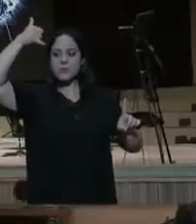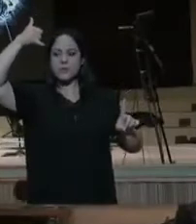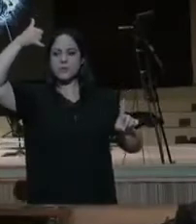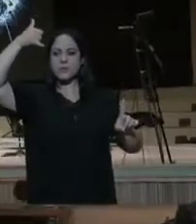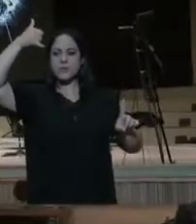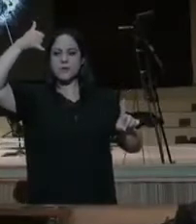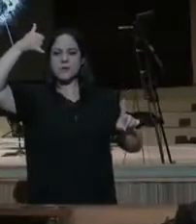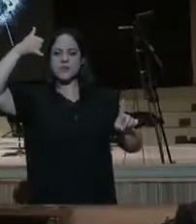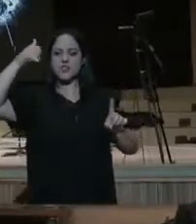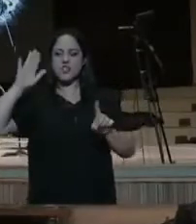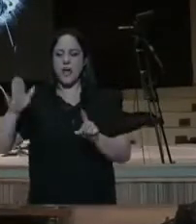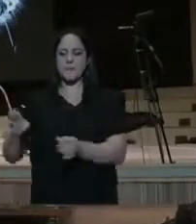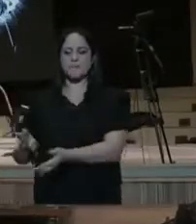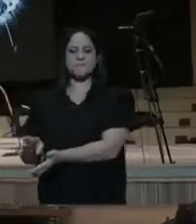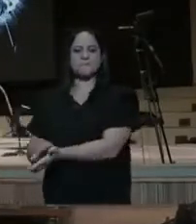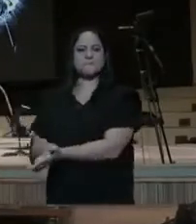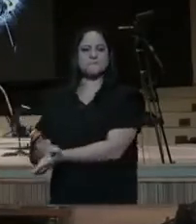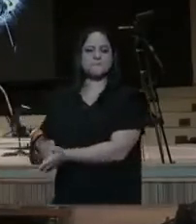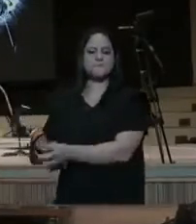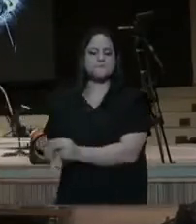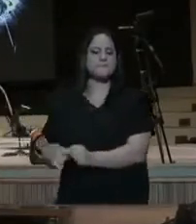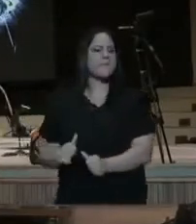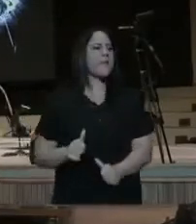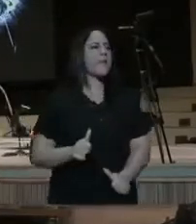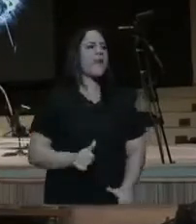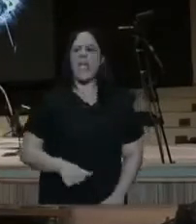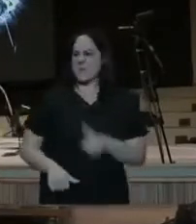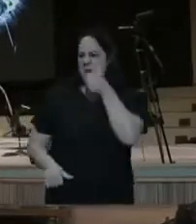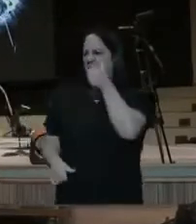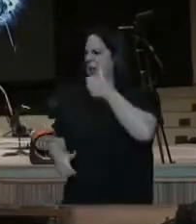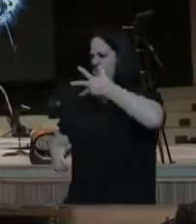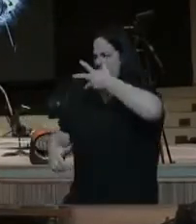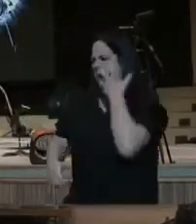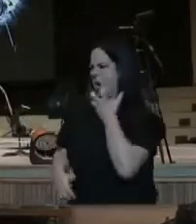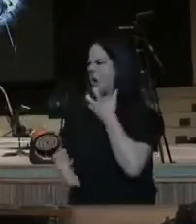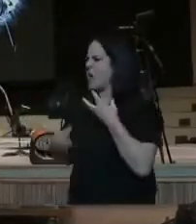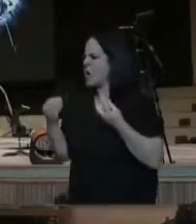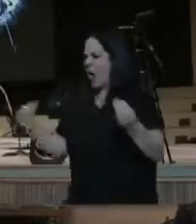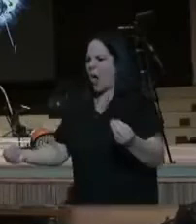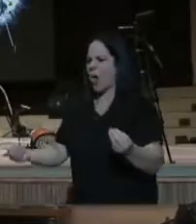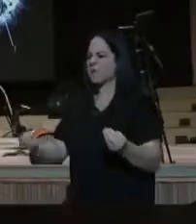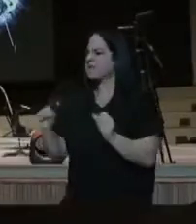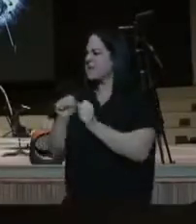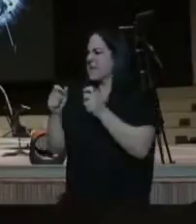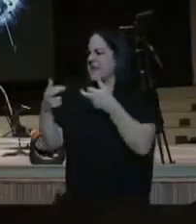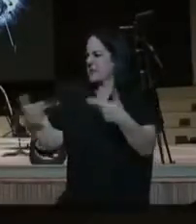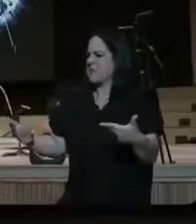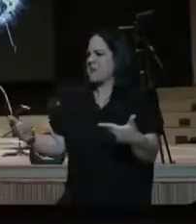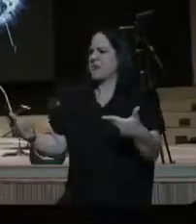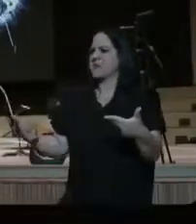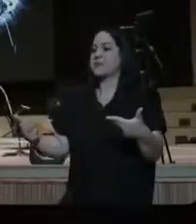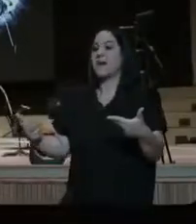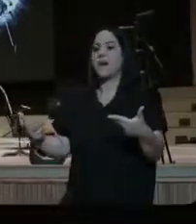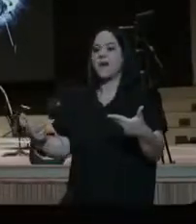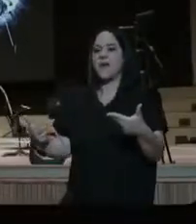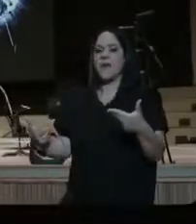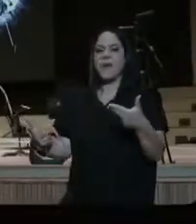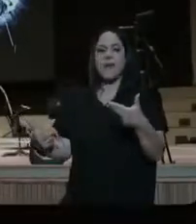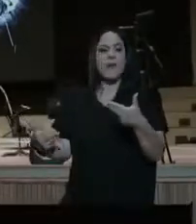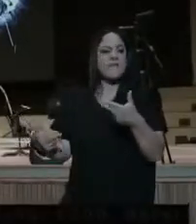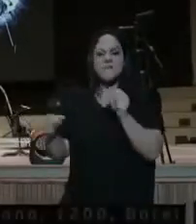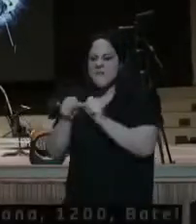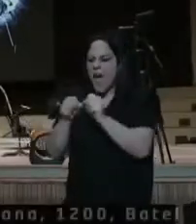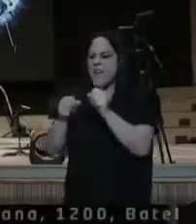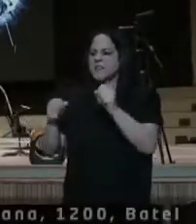mão começou a absurda e alguém tem que fazer alguma coisa porque essa é a conversa preferida